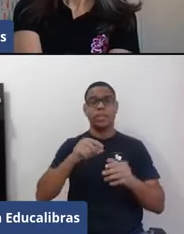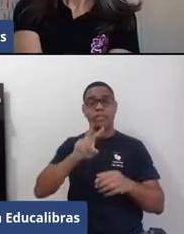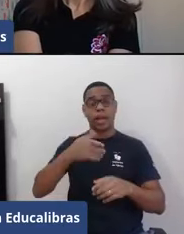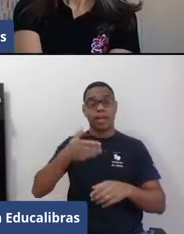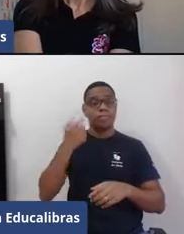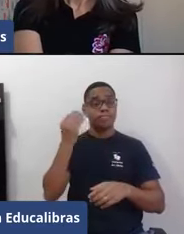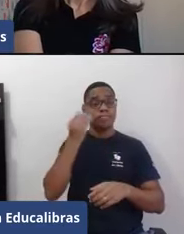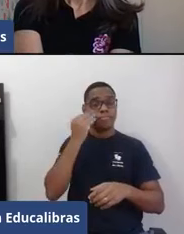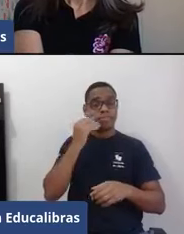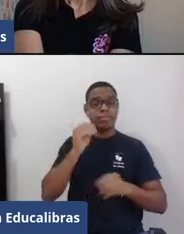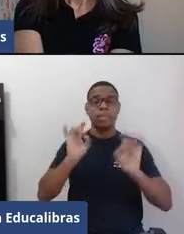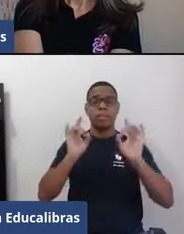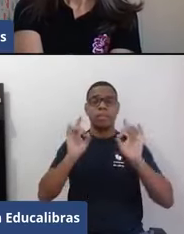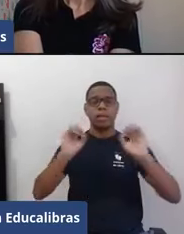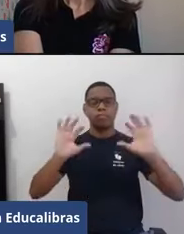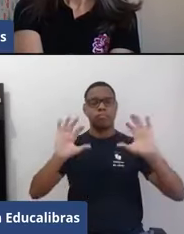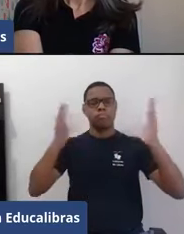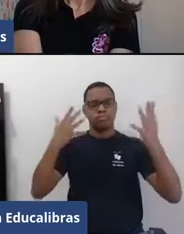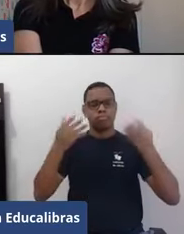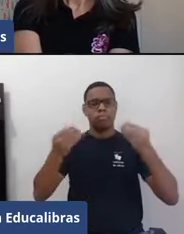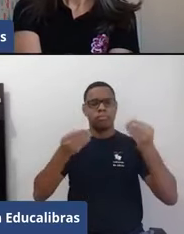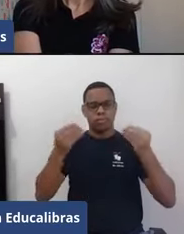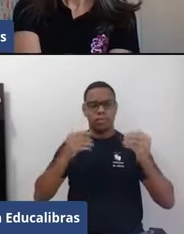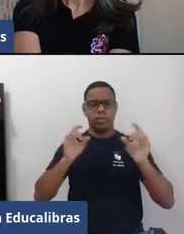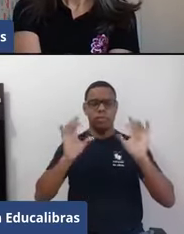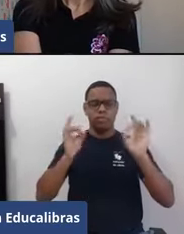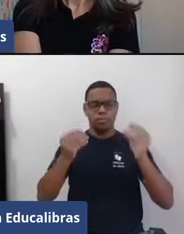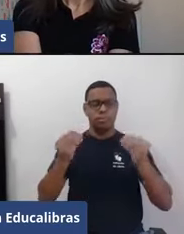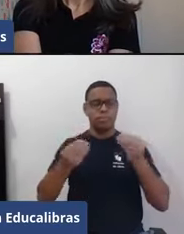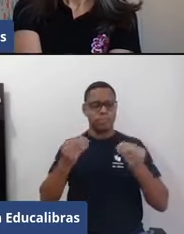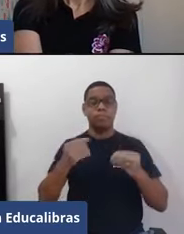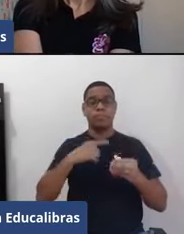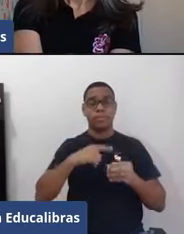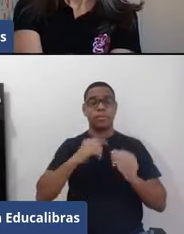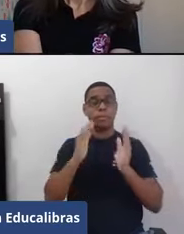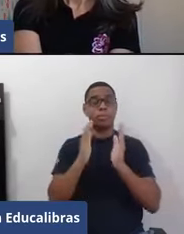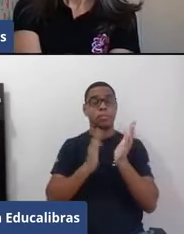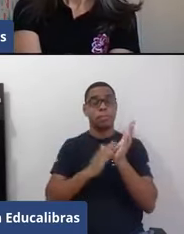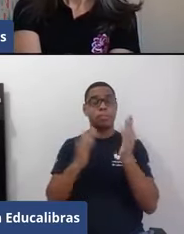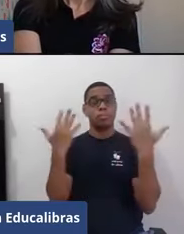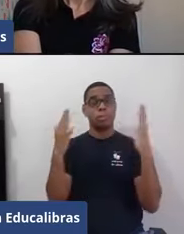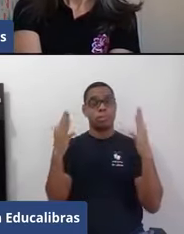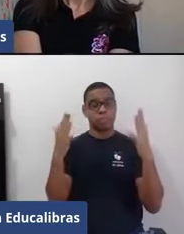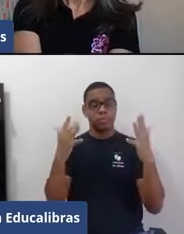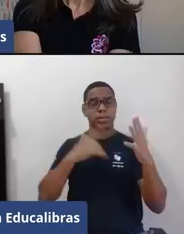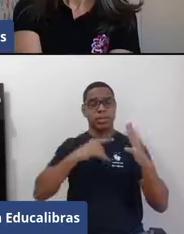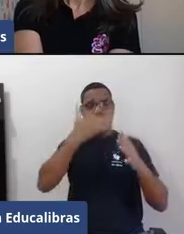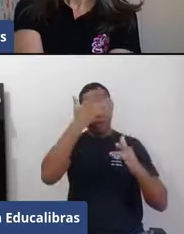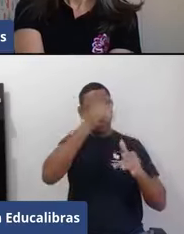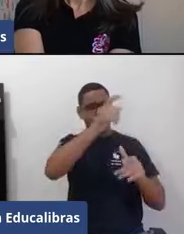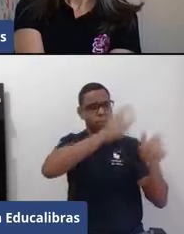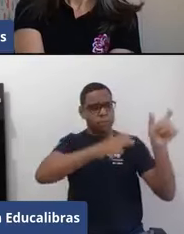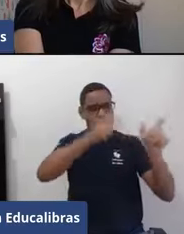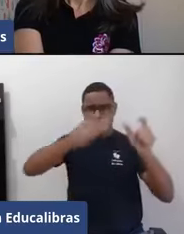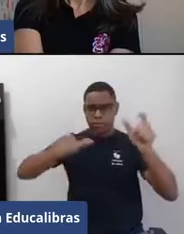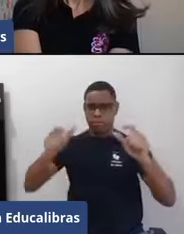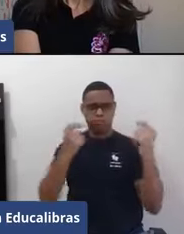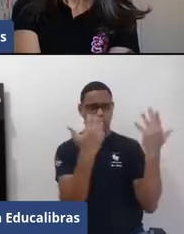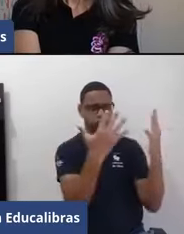todo especial, uma comemoração, homenagem a várias pessoas que